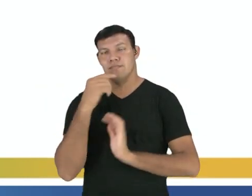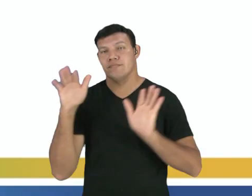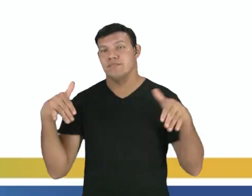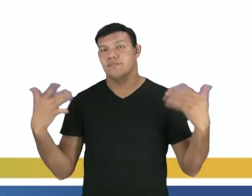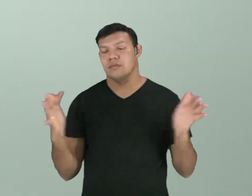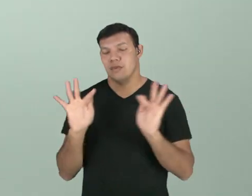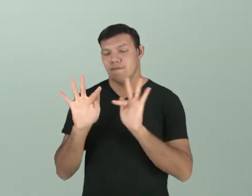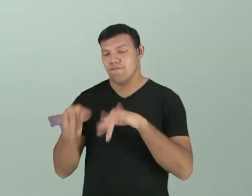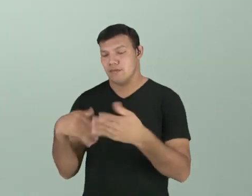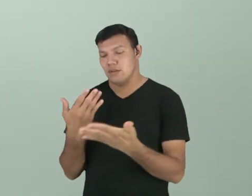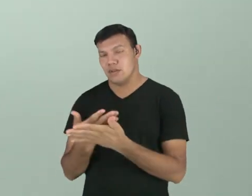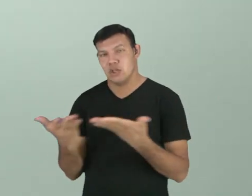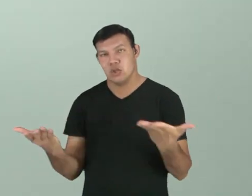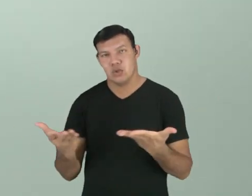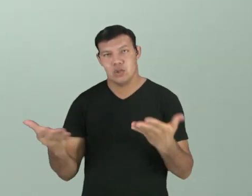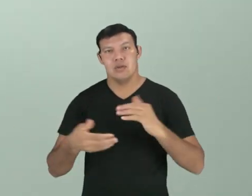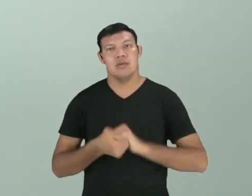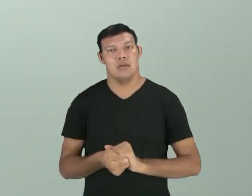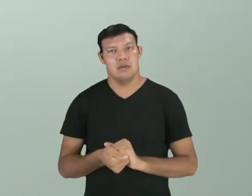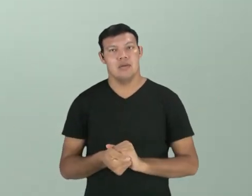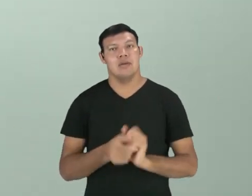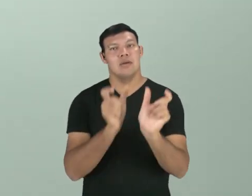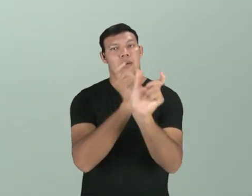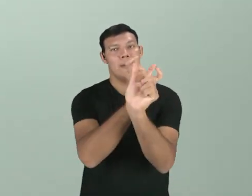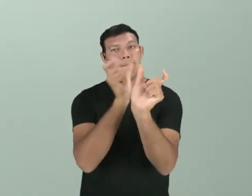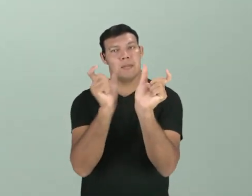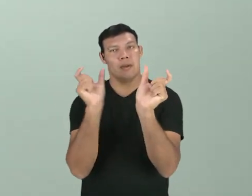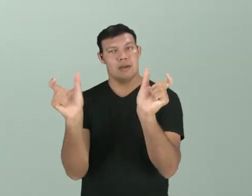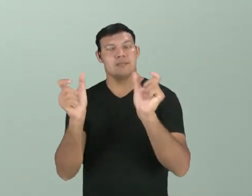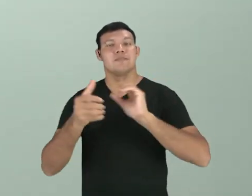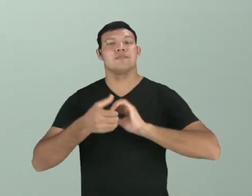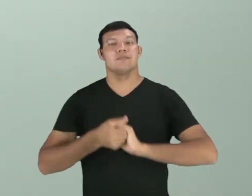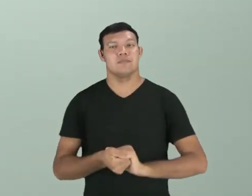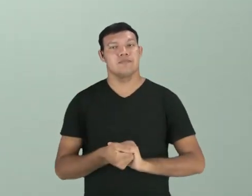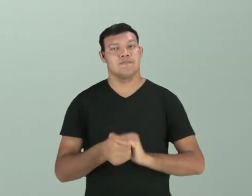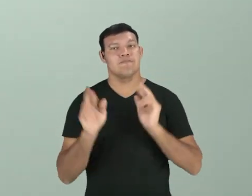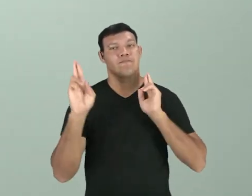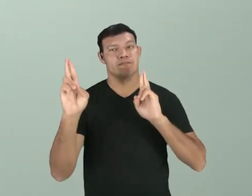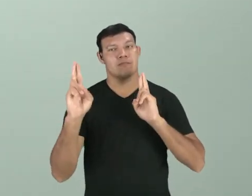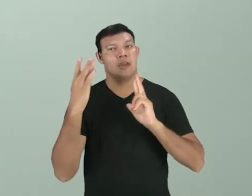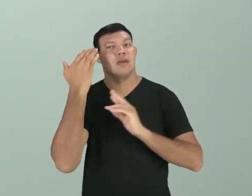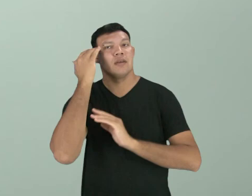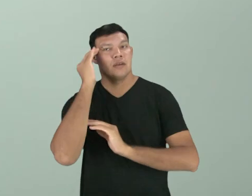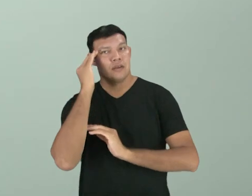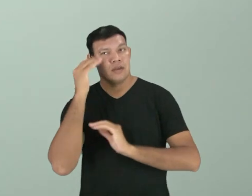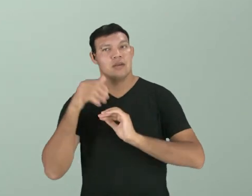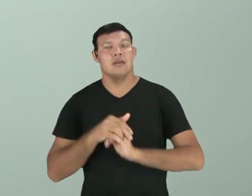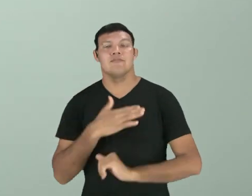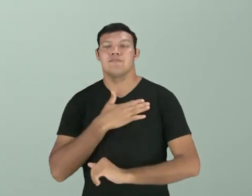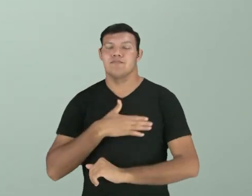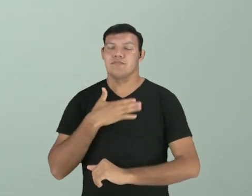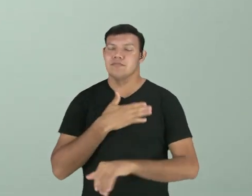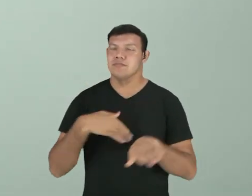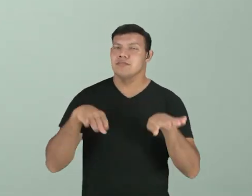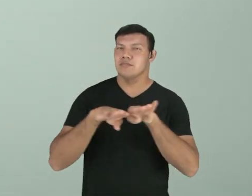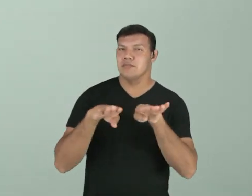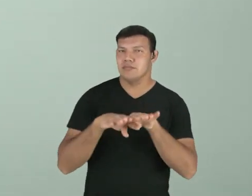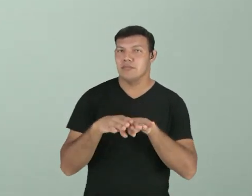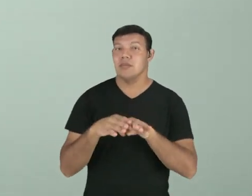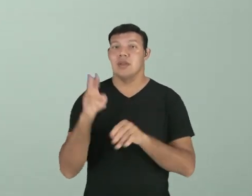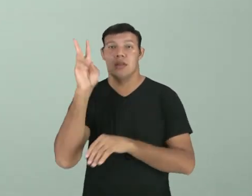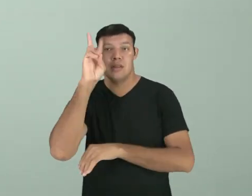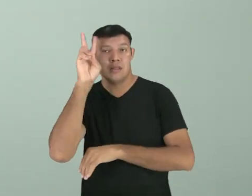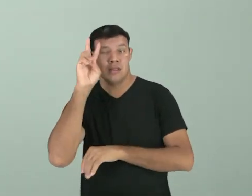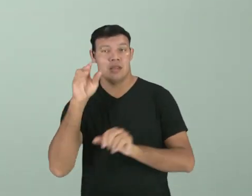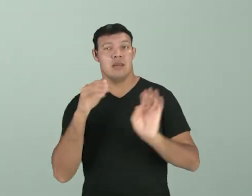turma essa Plena Saúde hoje sobre prepositions preposições Espero que tenham entendido que tenham gostado não